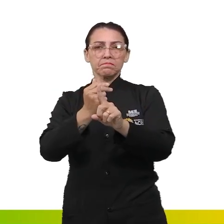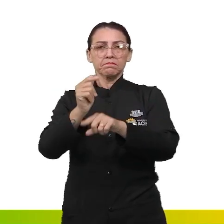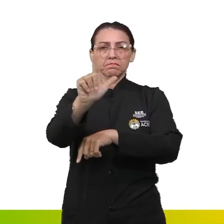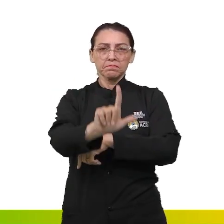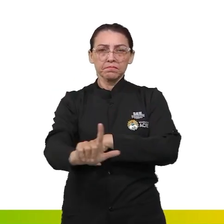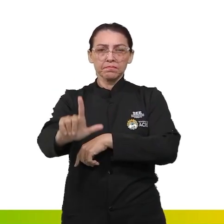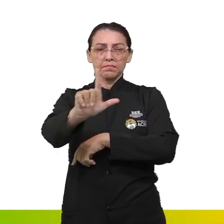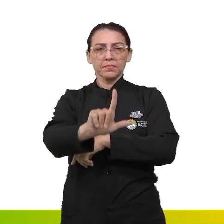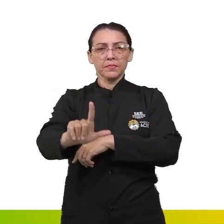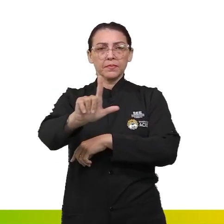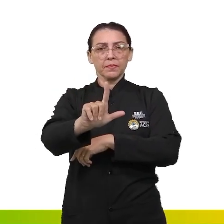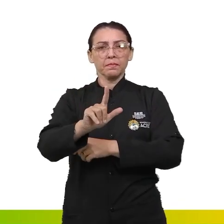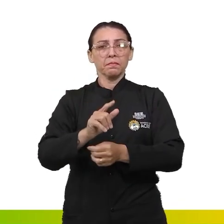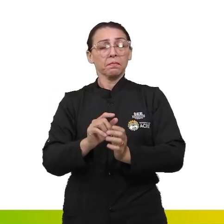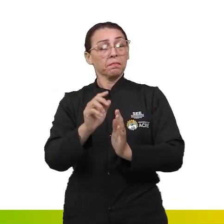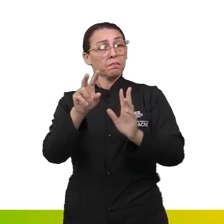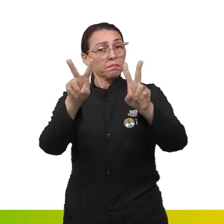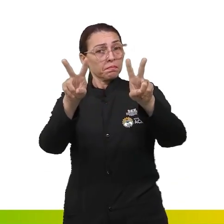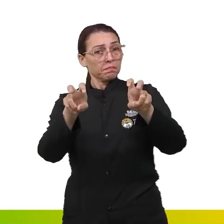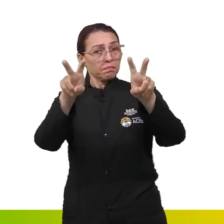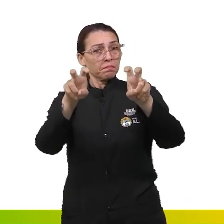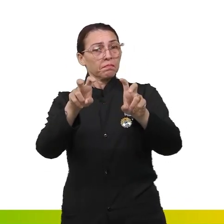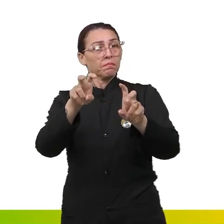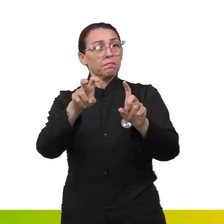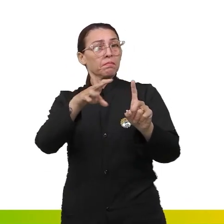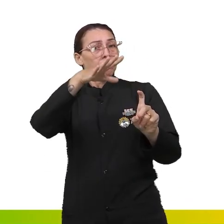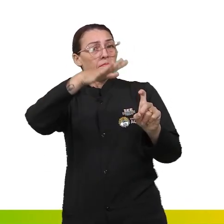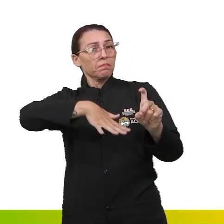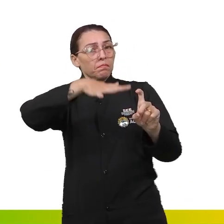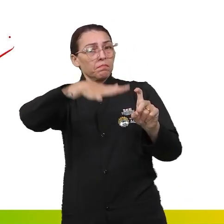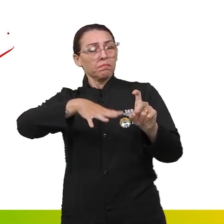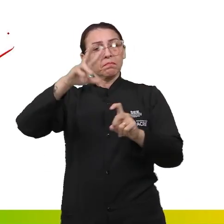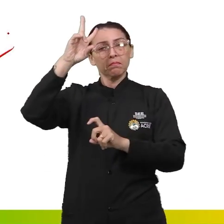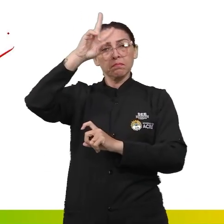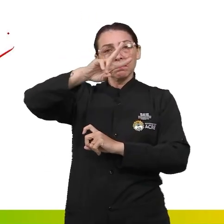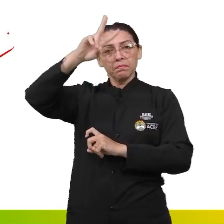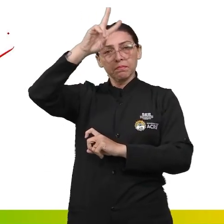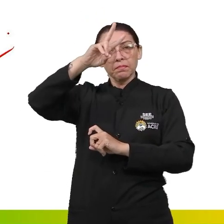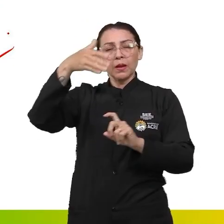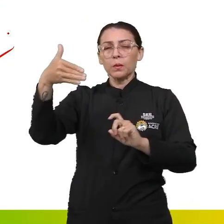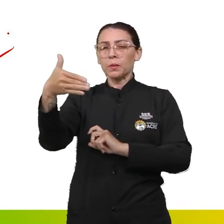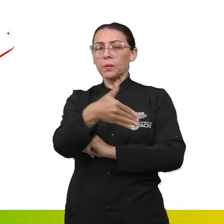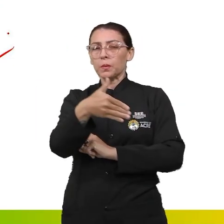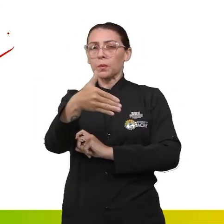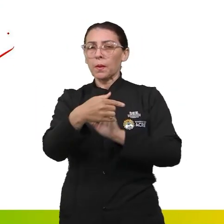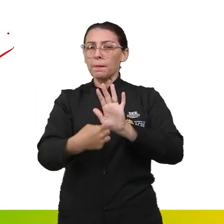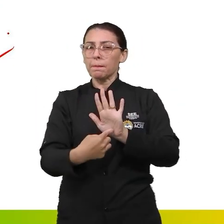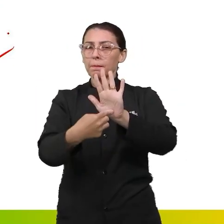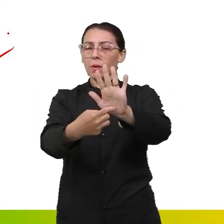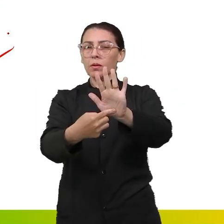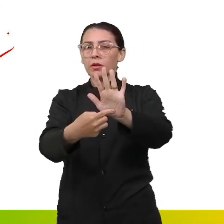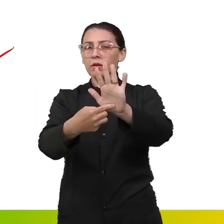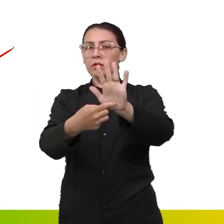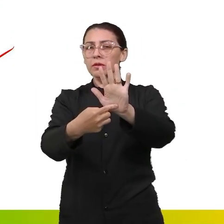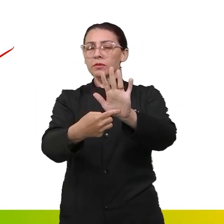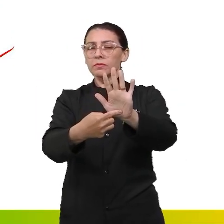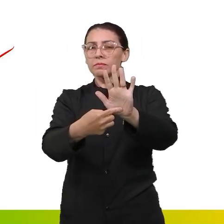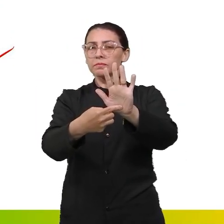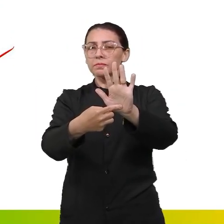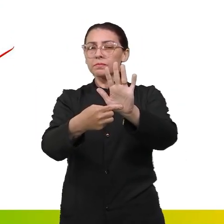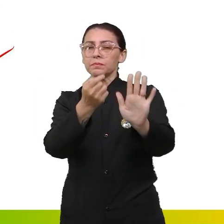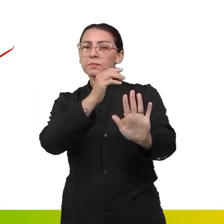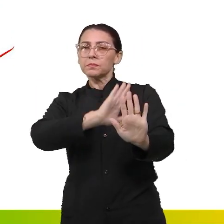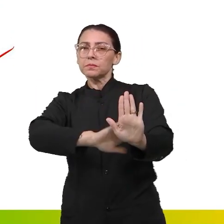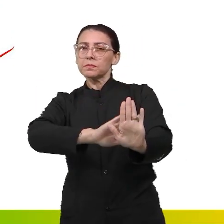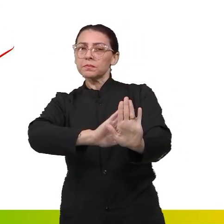e literatura, e temas mitológicos e históricos, frequentemente retratados